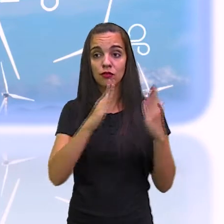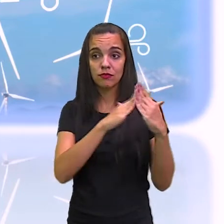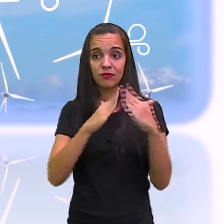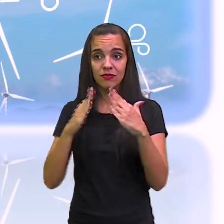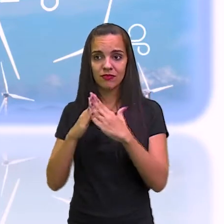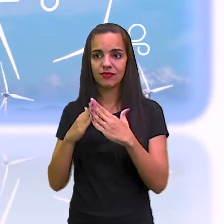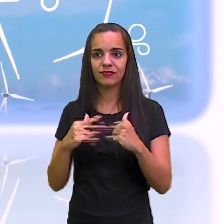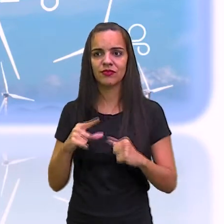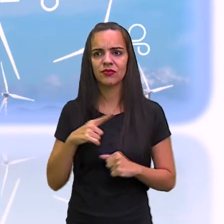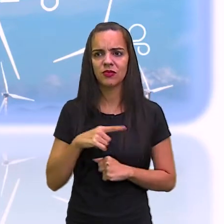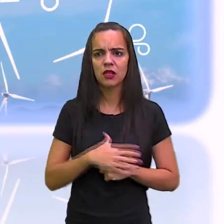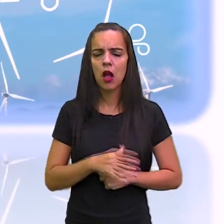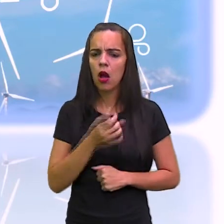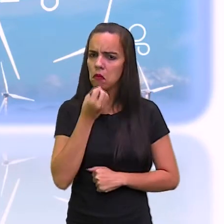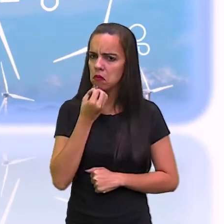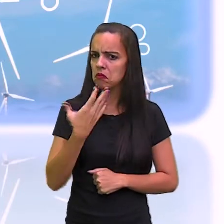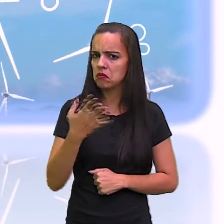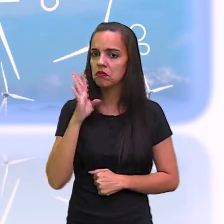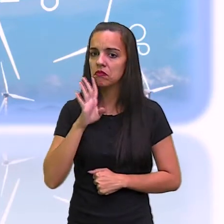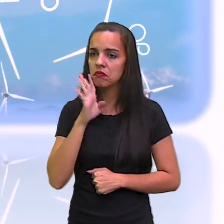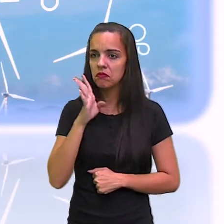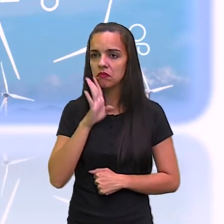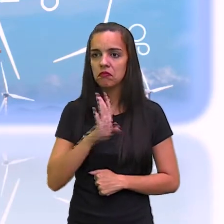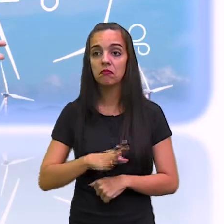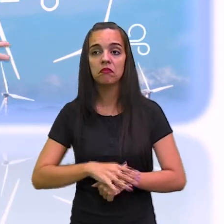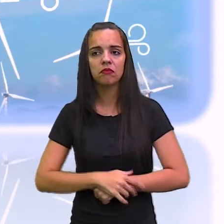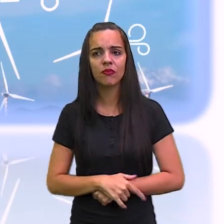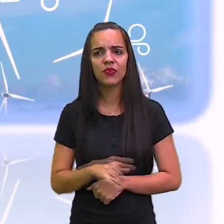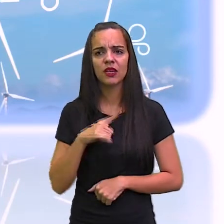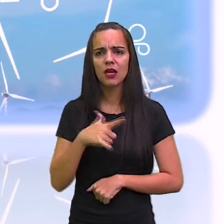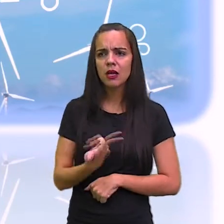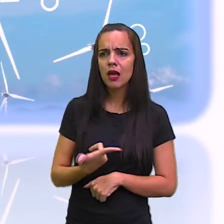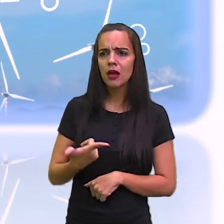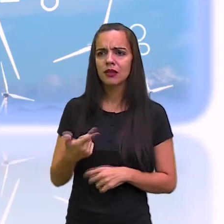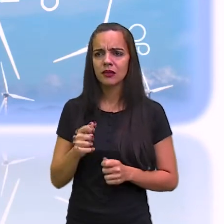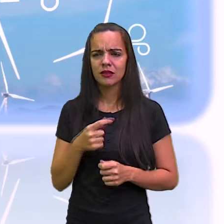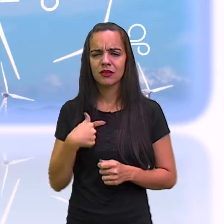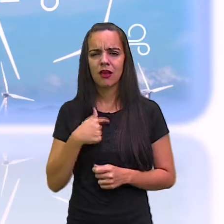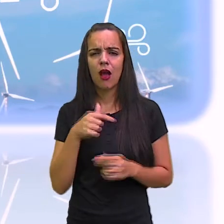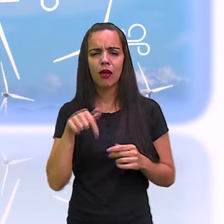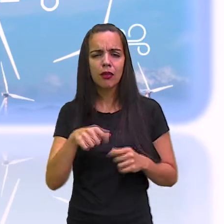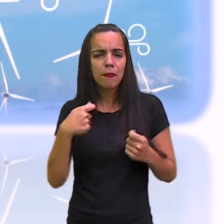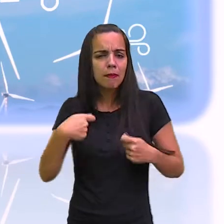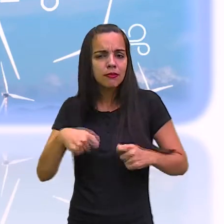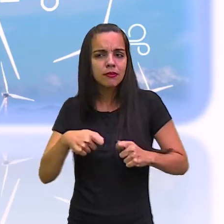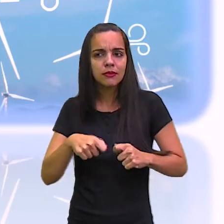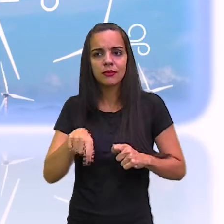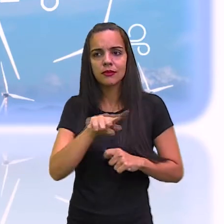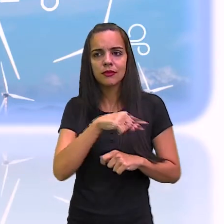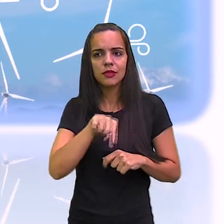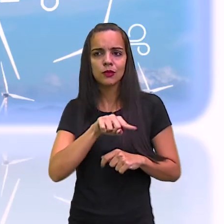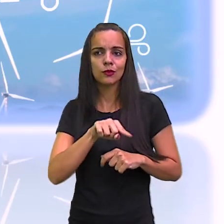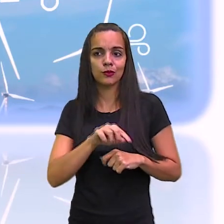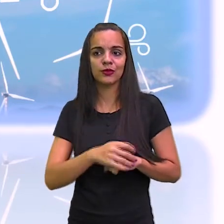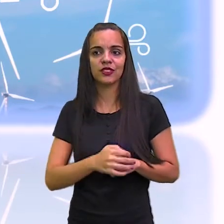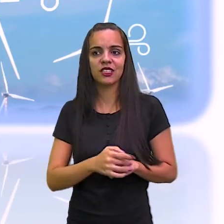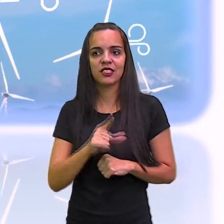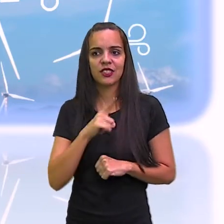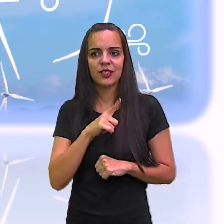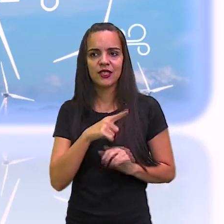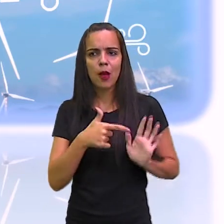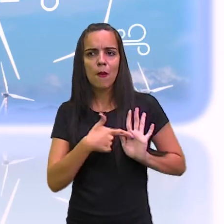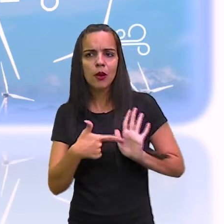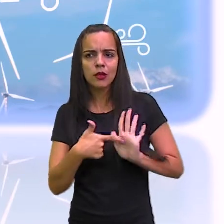Nossa, seria o máximo, não é mesmo? Não há limitações ao abastecimento das residências e das